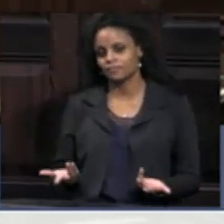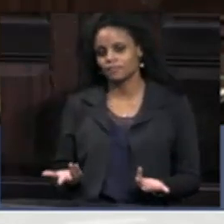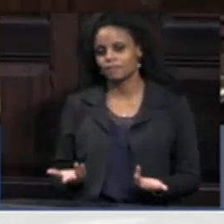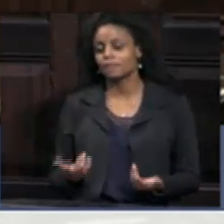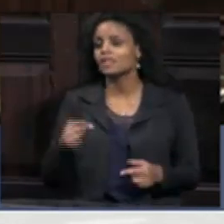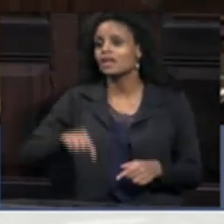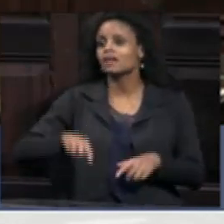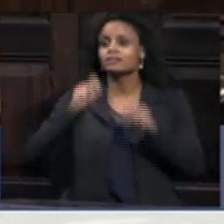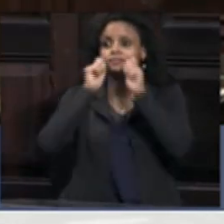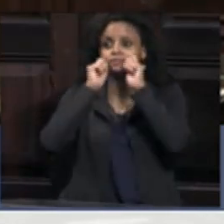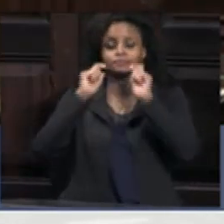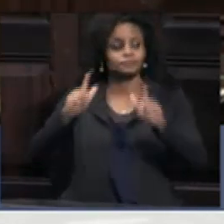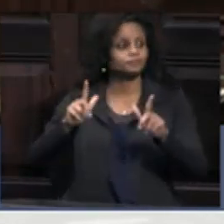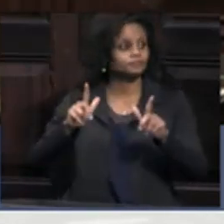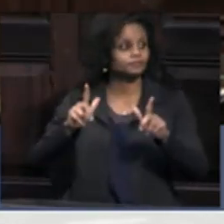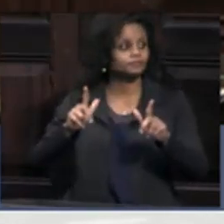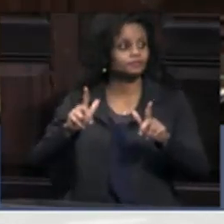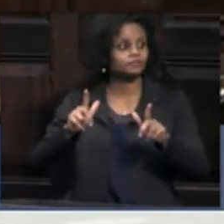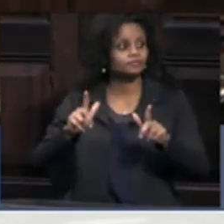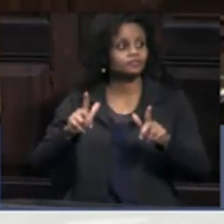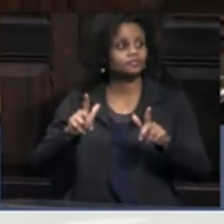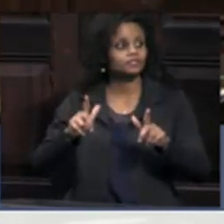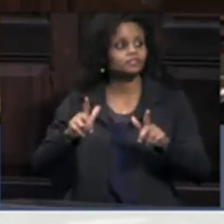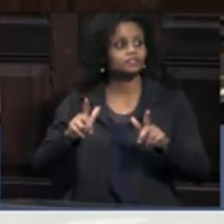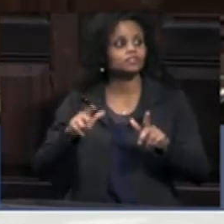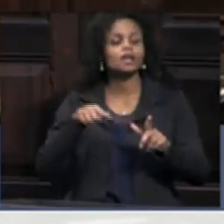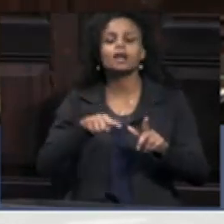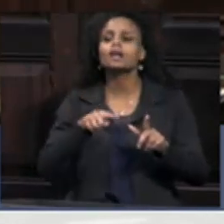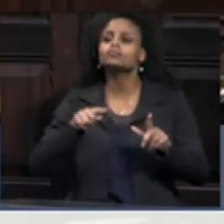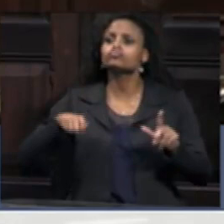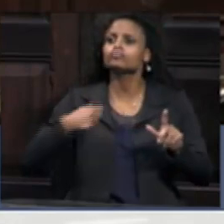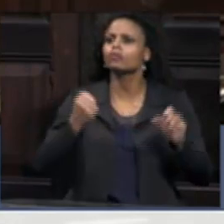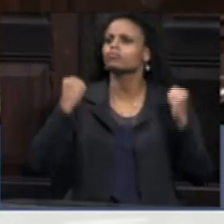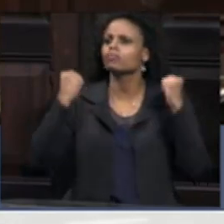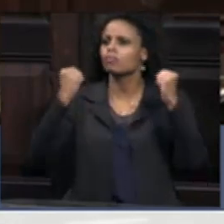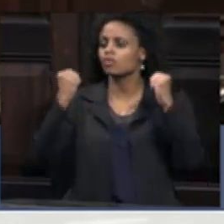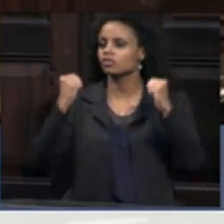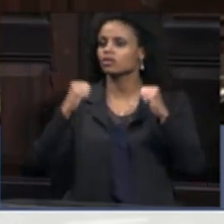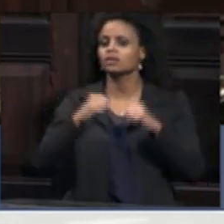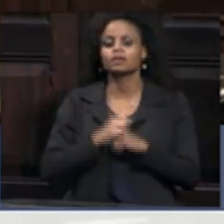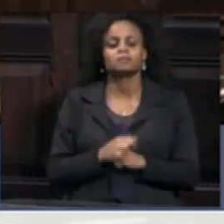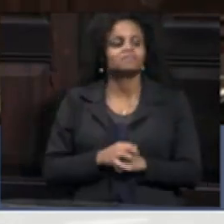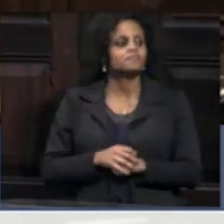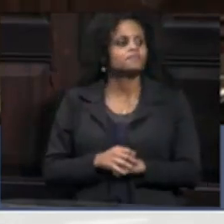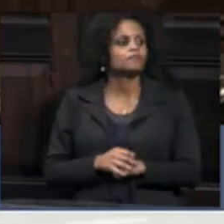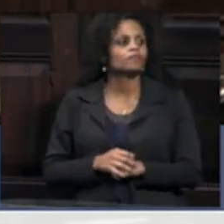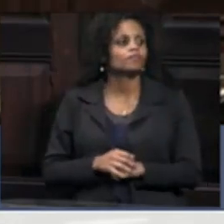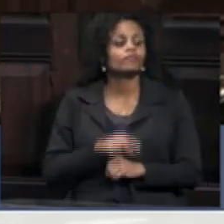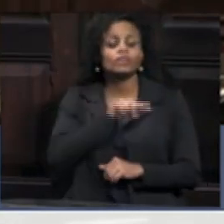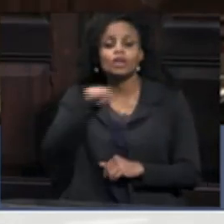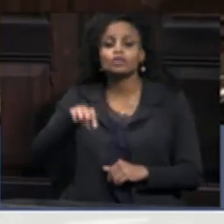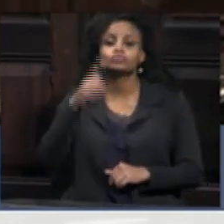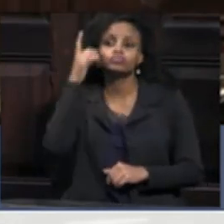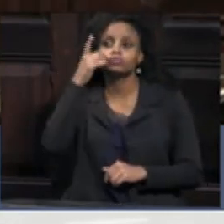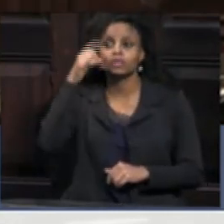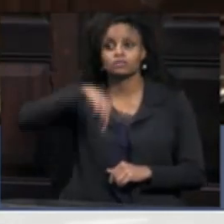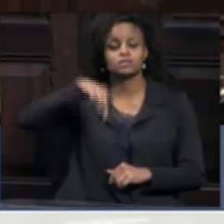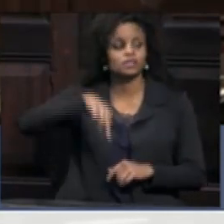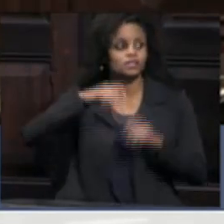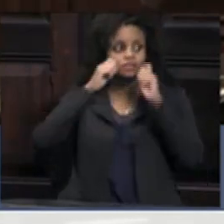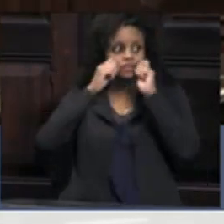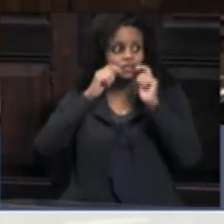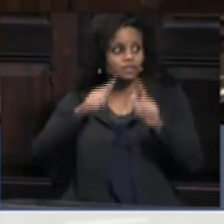Essa casa é um poder instituído. Os deputados que estão aqui dentro